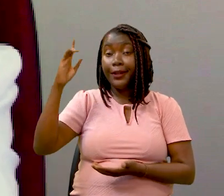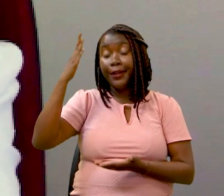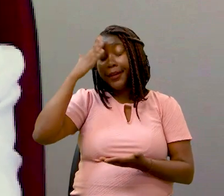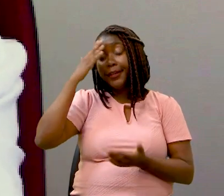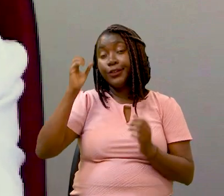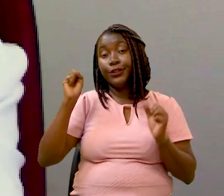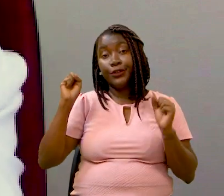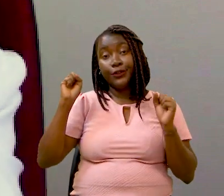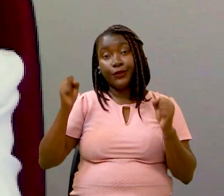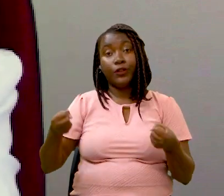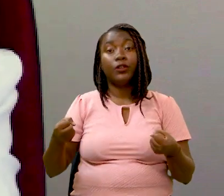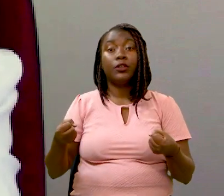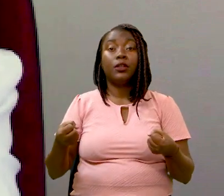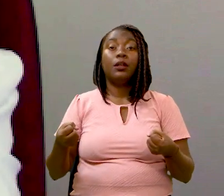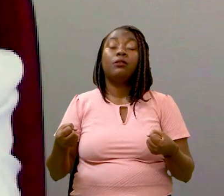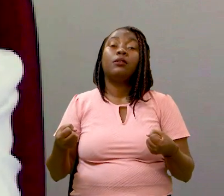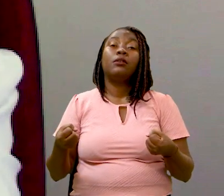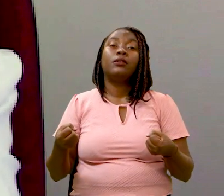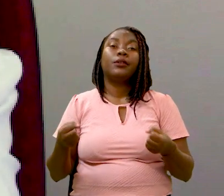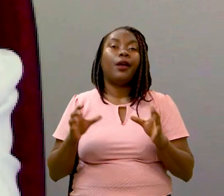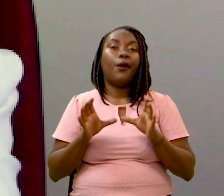Graças a Deus, graças ao esforço aí,